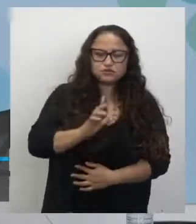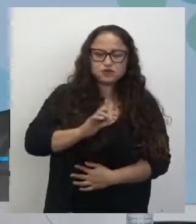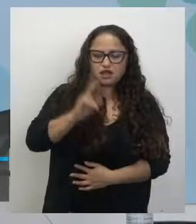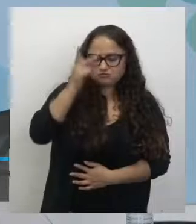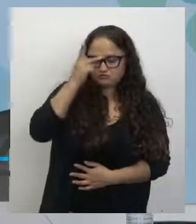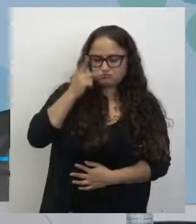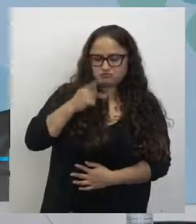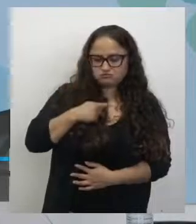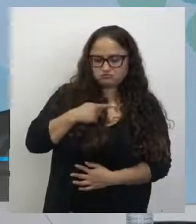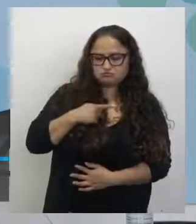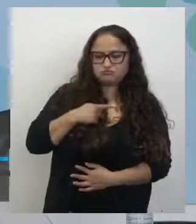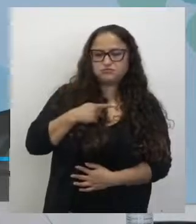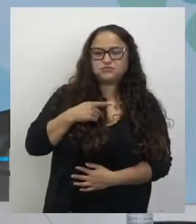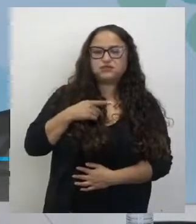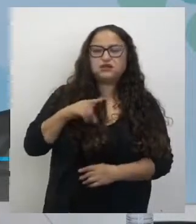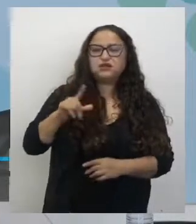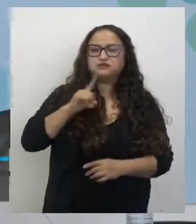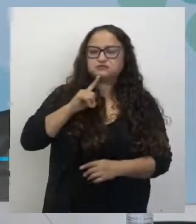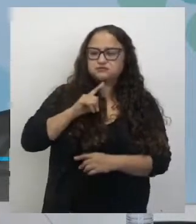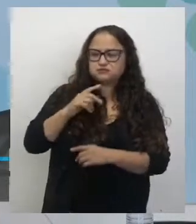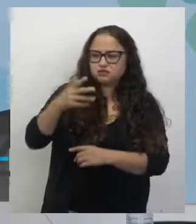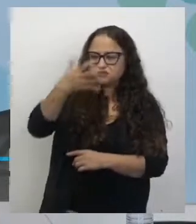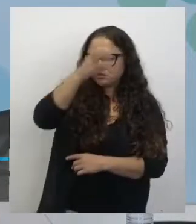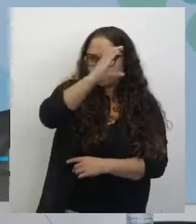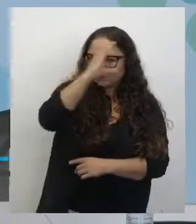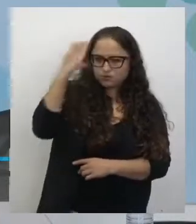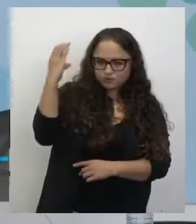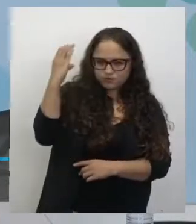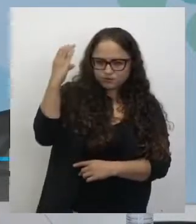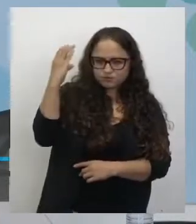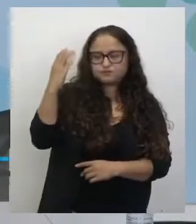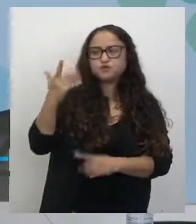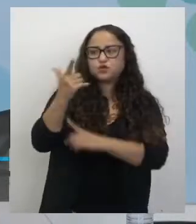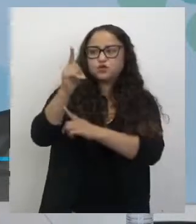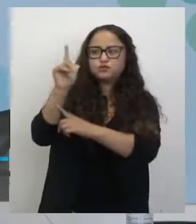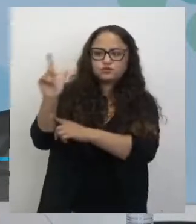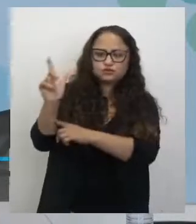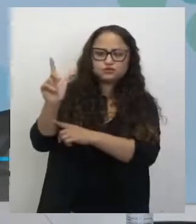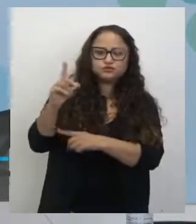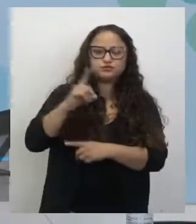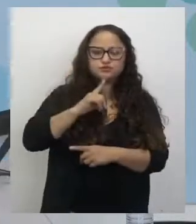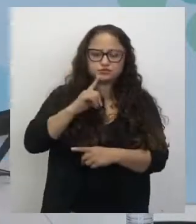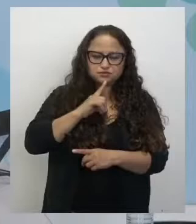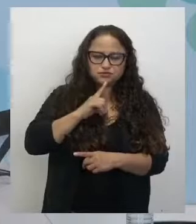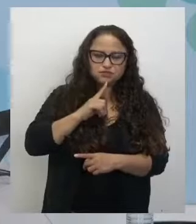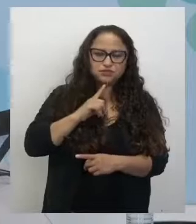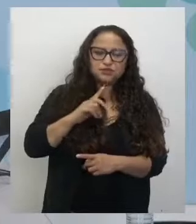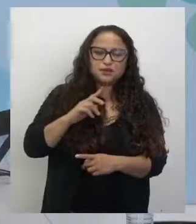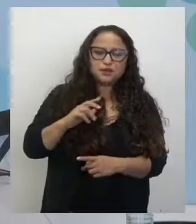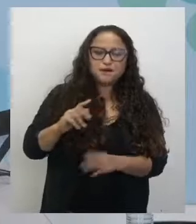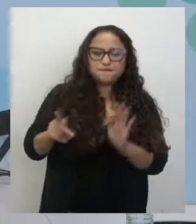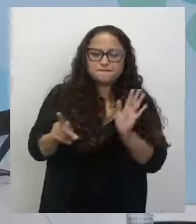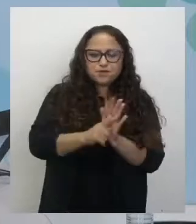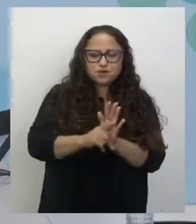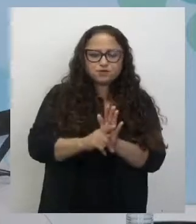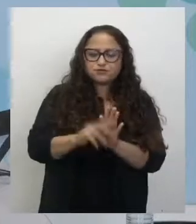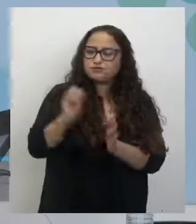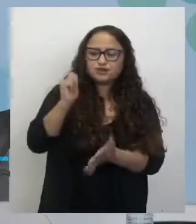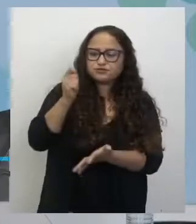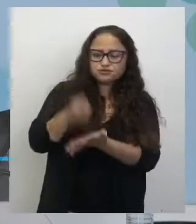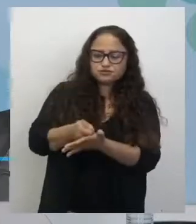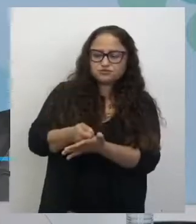a estereotipar, a fazer com que o outro seja, a diferença do outro seja digna de ser, digna não, né?